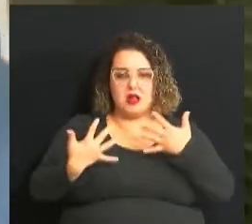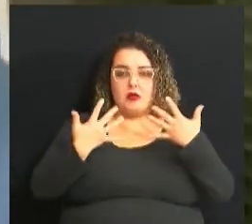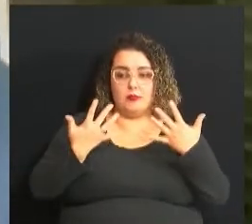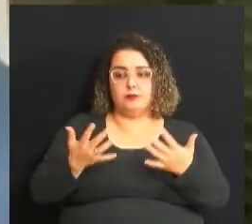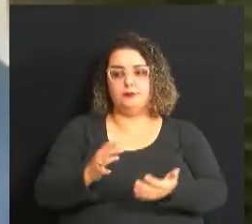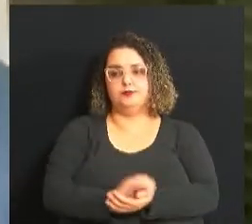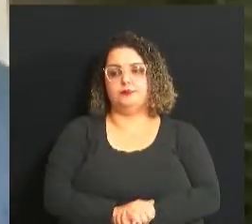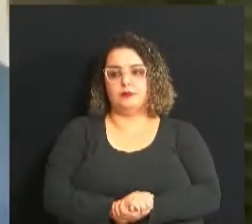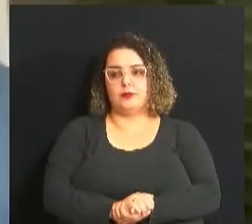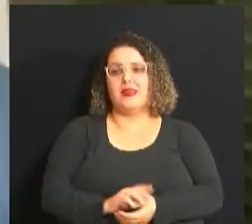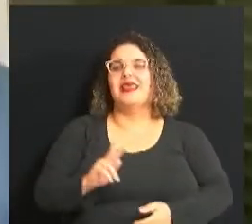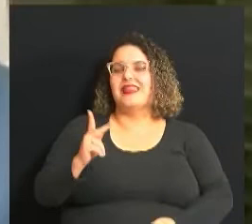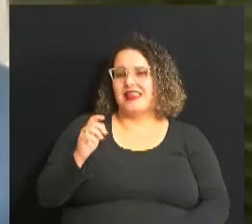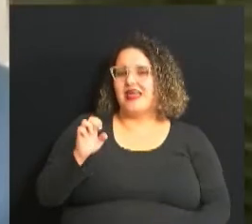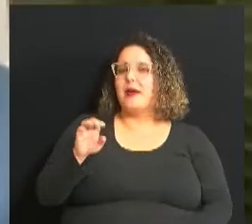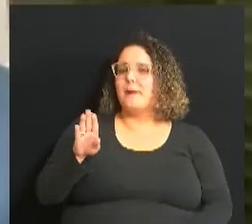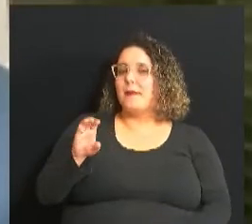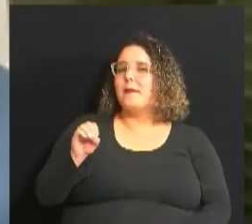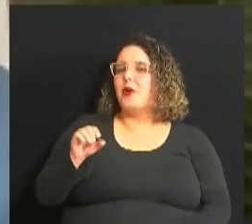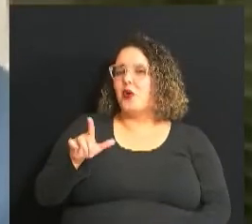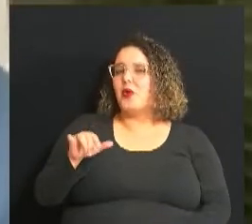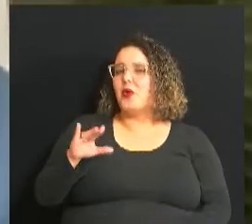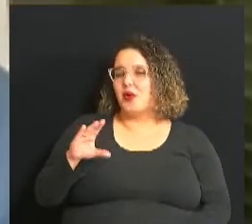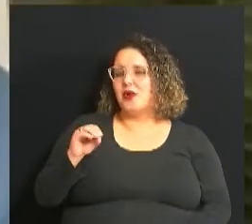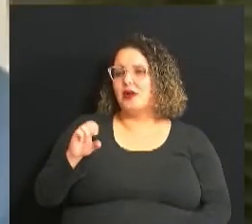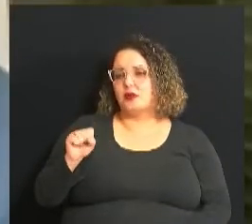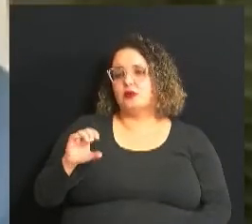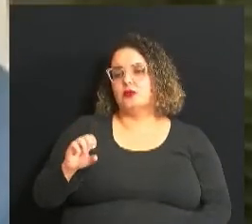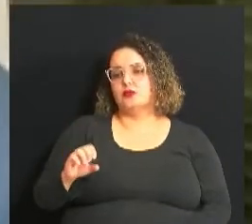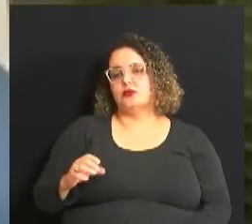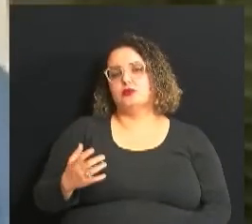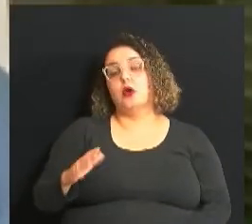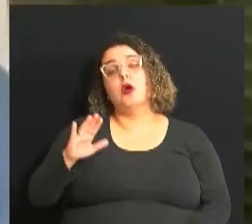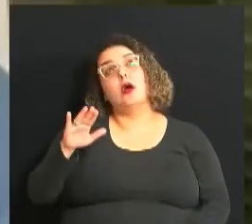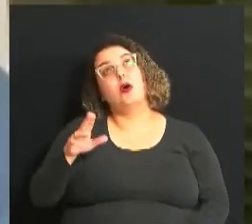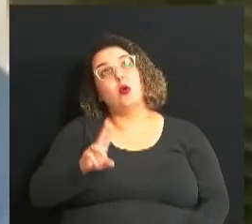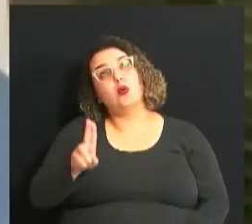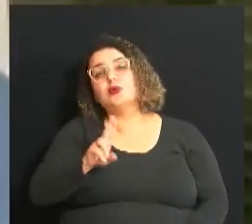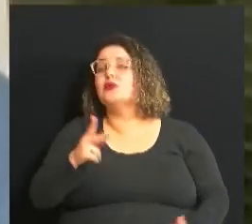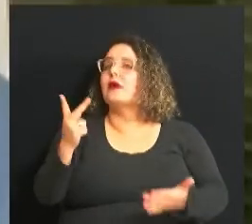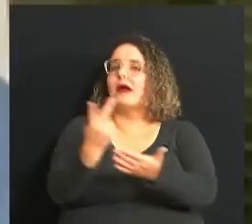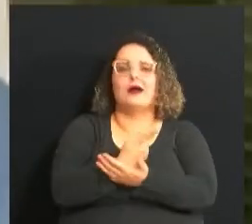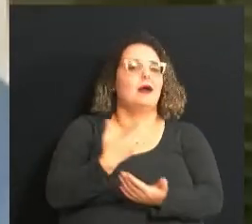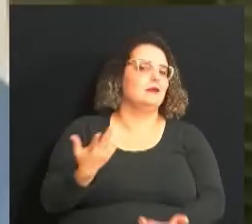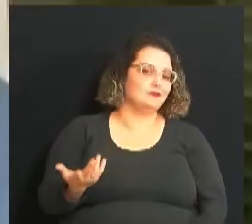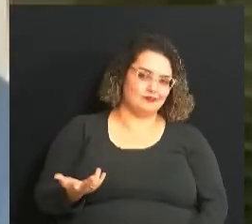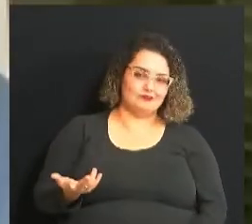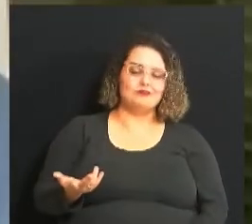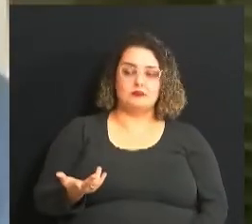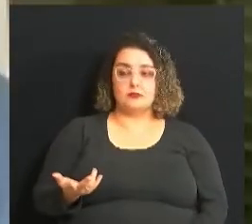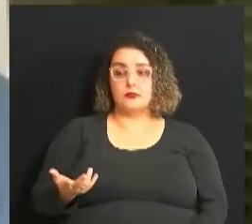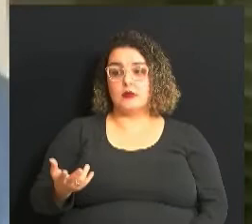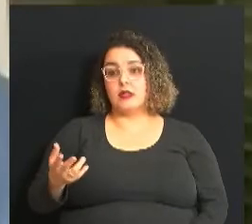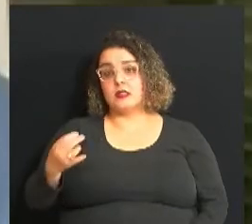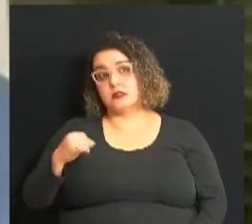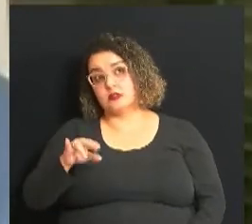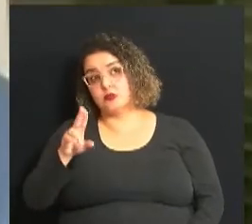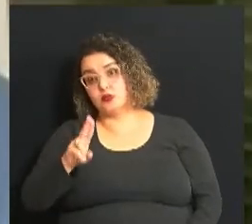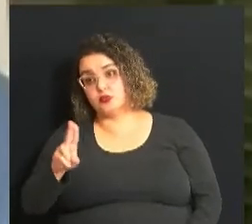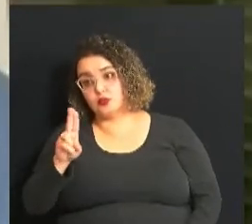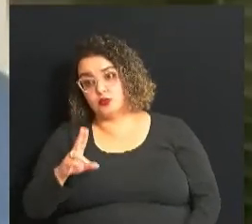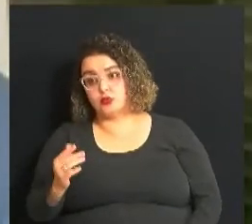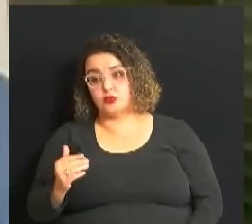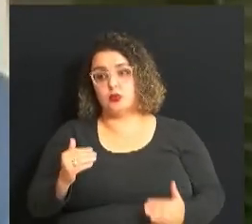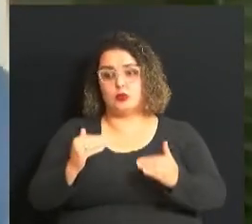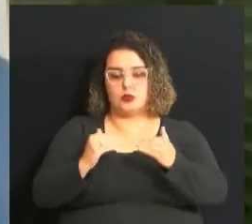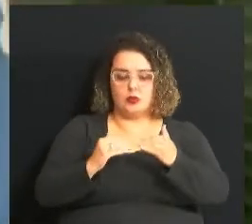Mas isso geralmente ocorre quando o uso é indiscriminado. Se você usa para levar um nível baixo